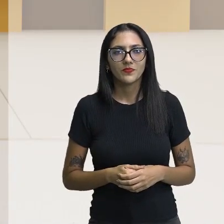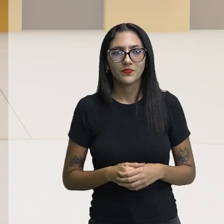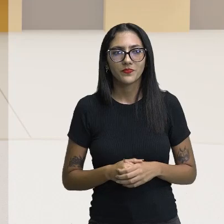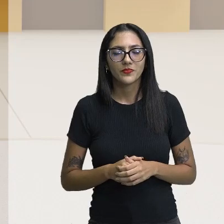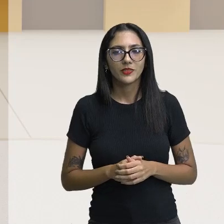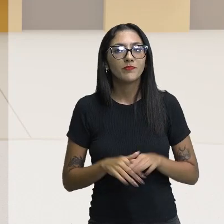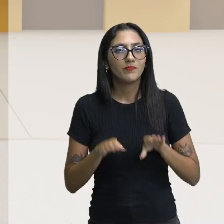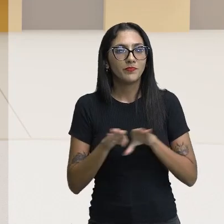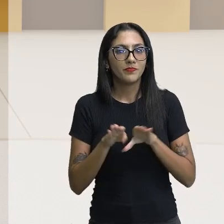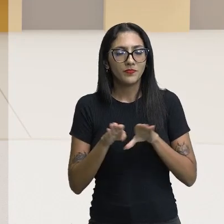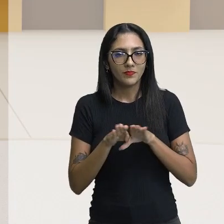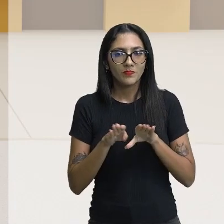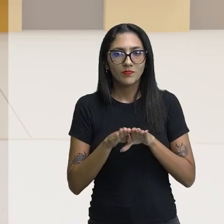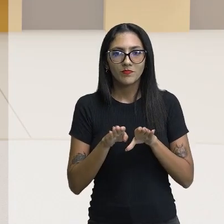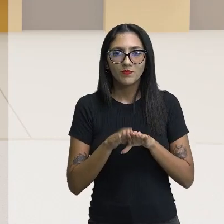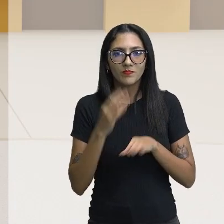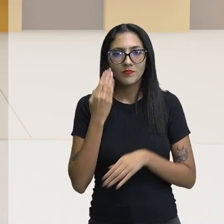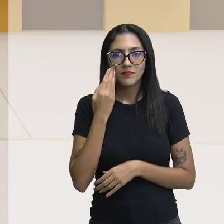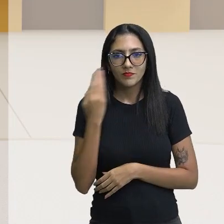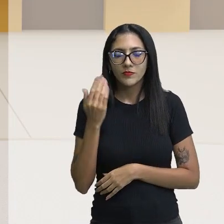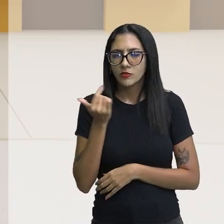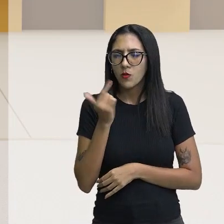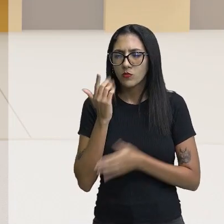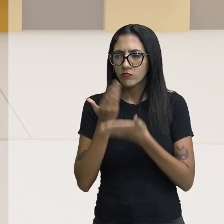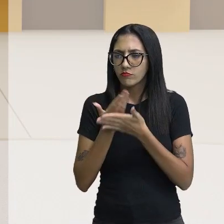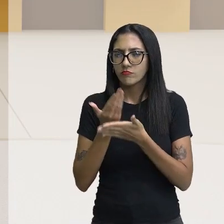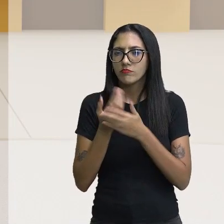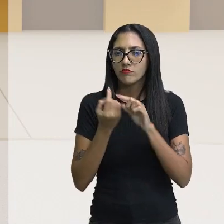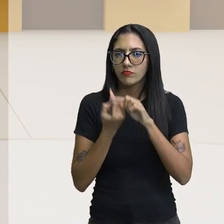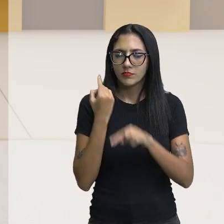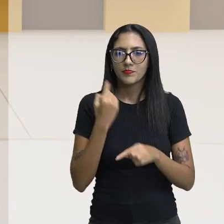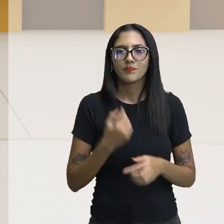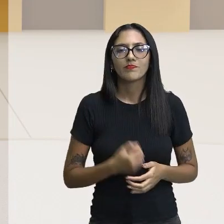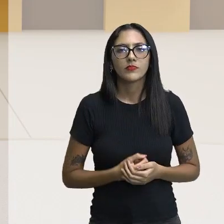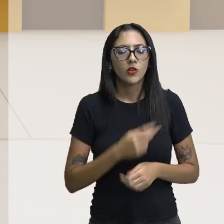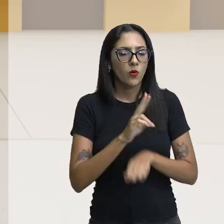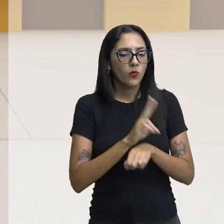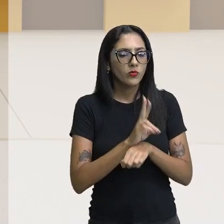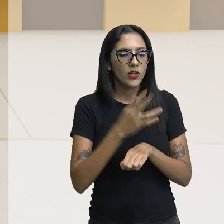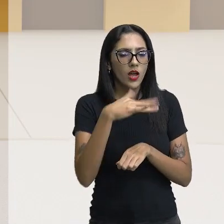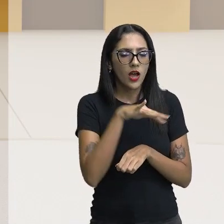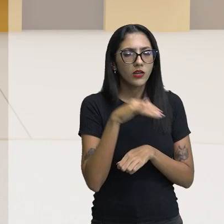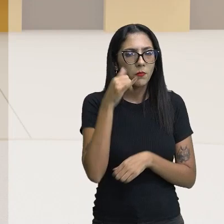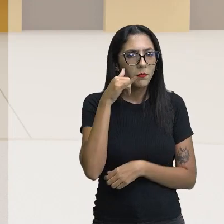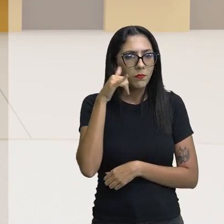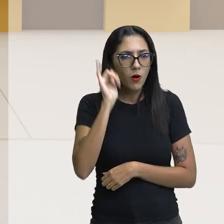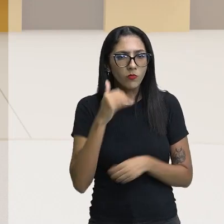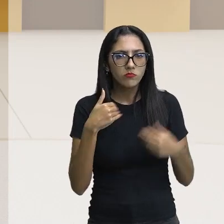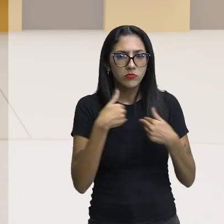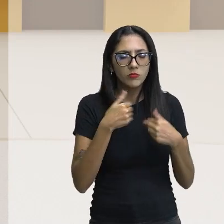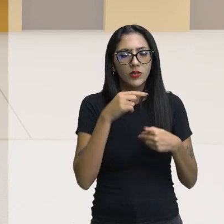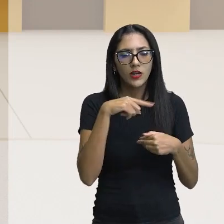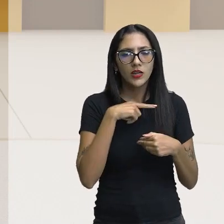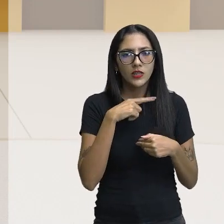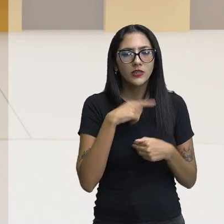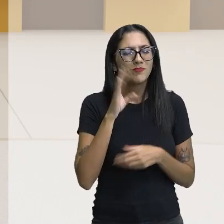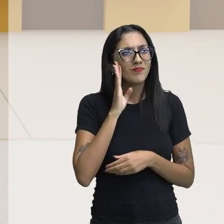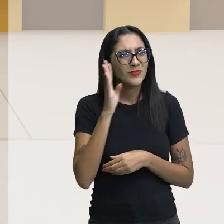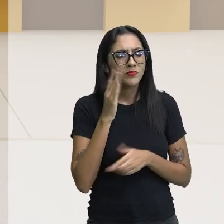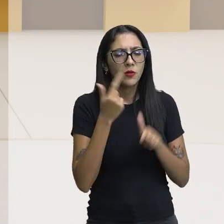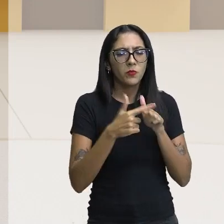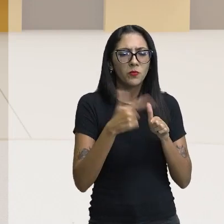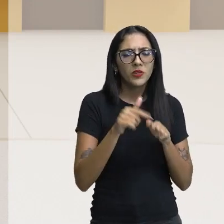Também nós temos aqui, como já vimos em aulas anteriores também, que a criação de gado é responsável por grande parte das